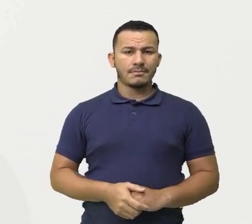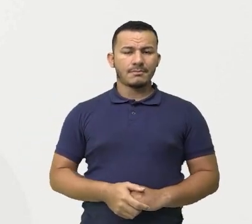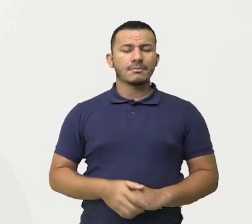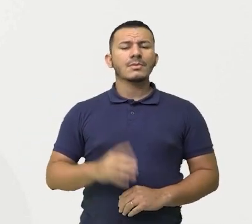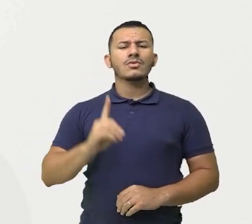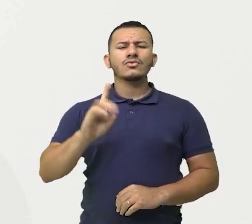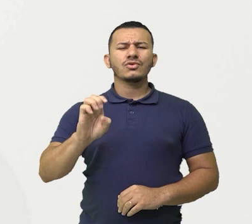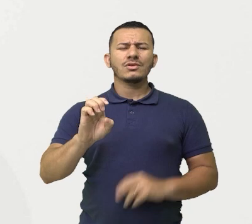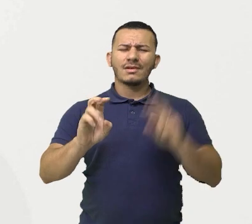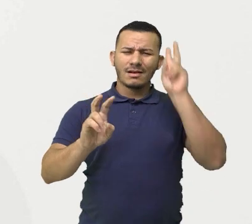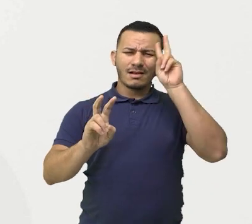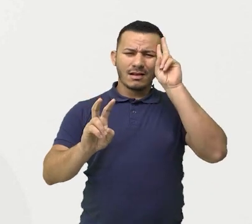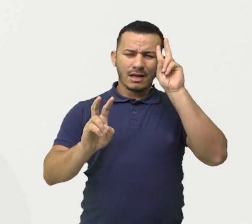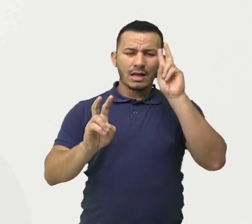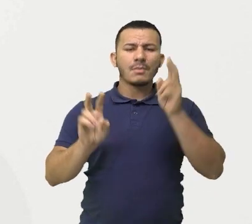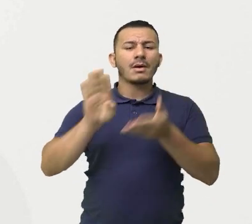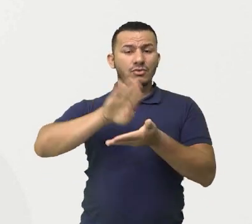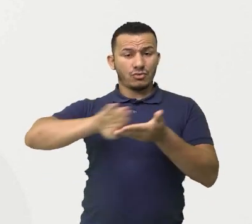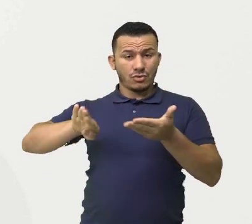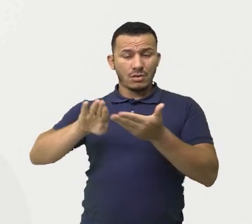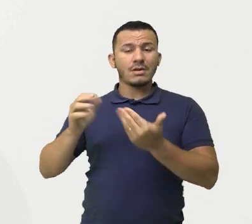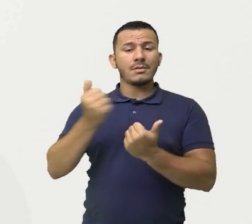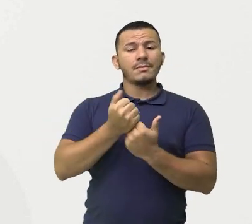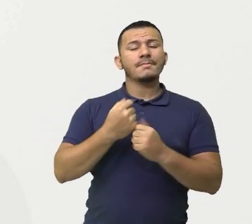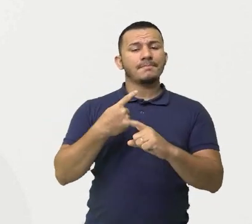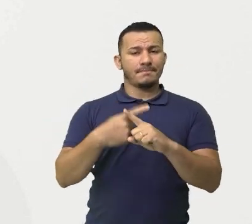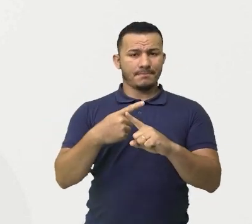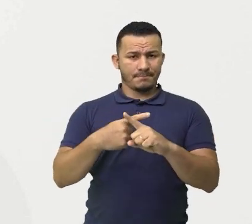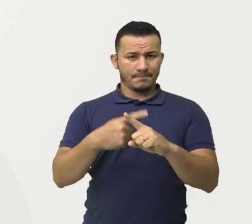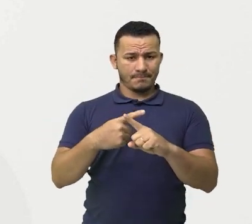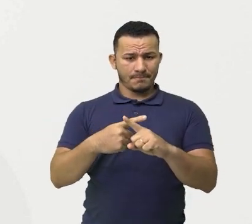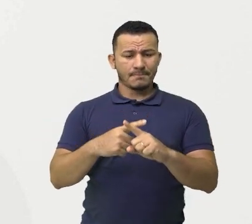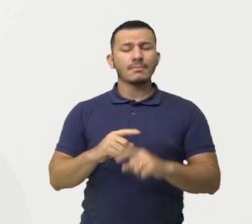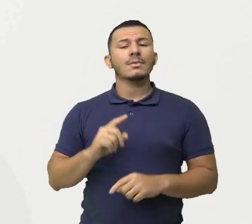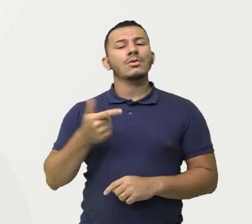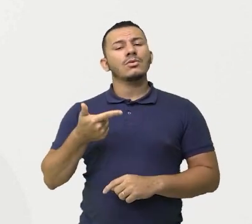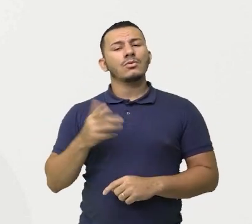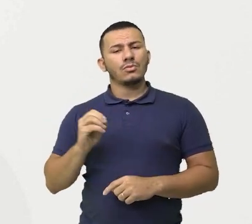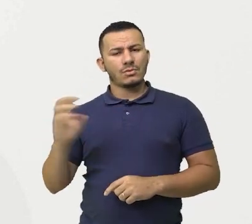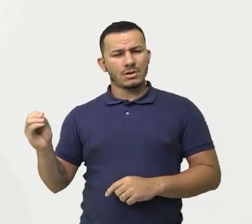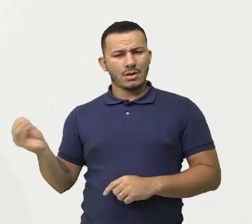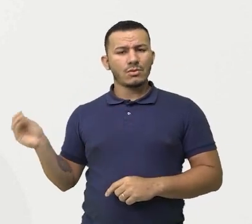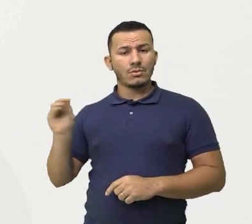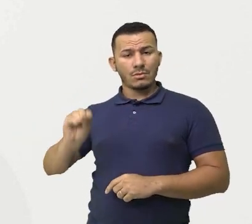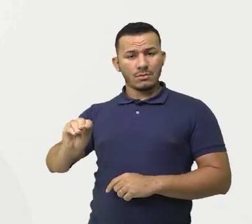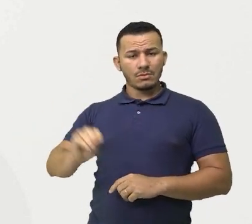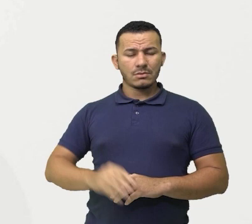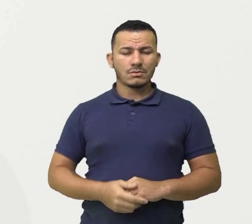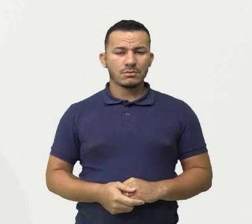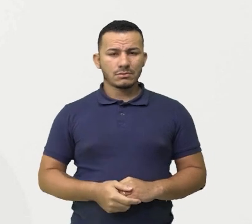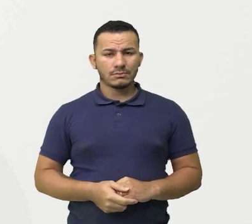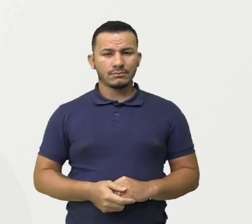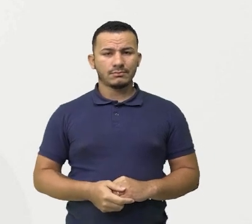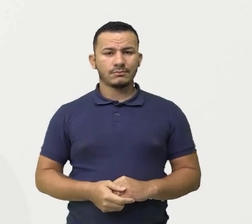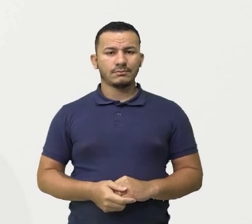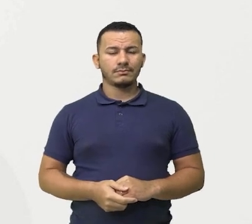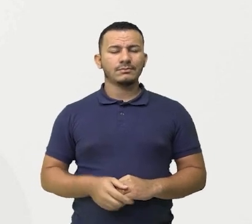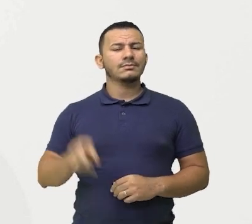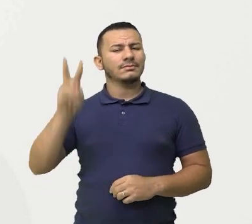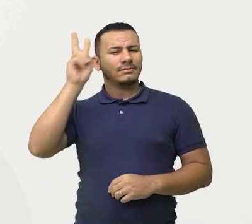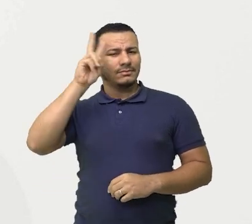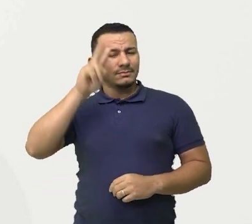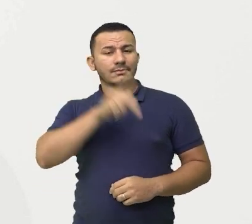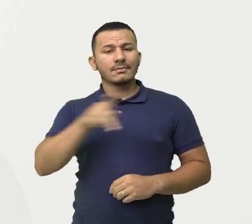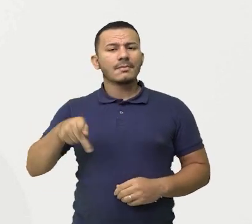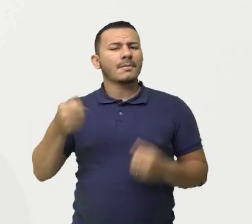O de transforma em uma multiplicação e repete o número 200. Ó. Olha que lembra